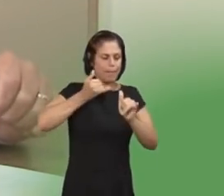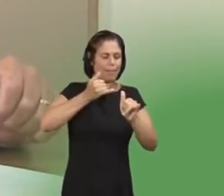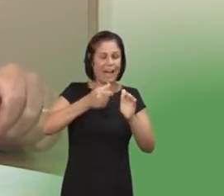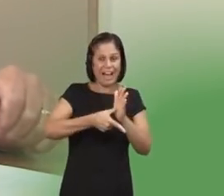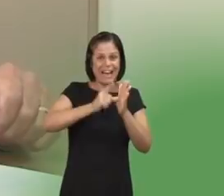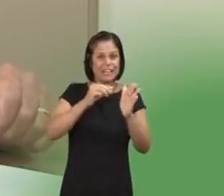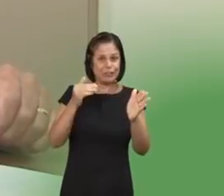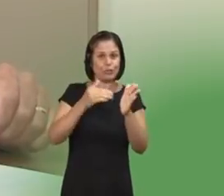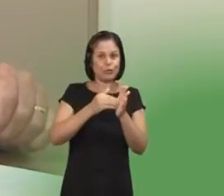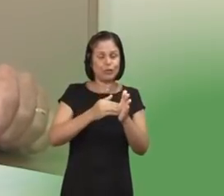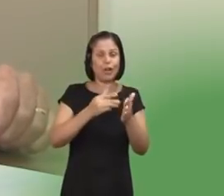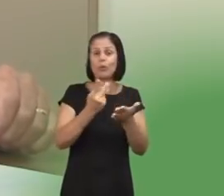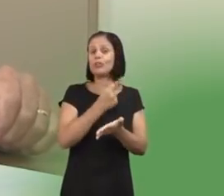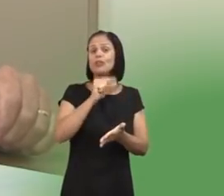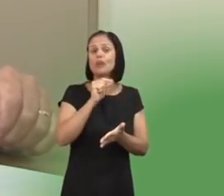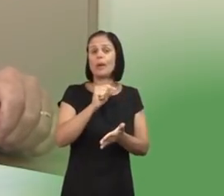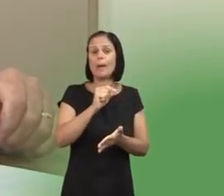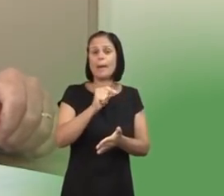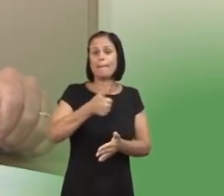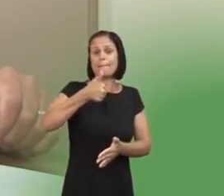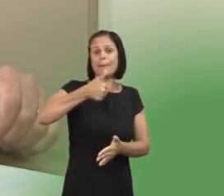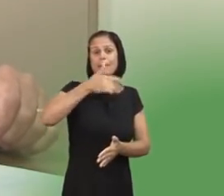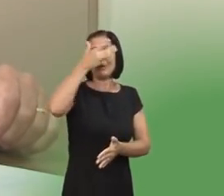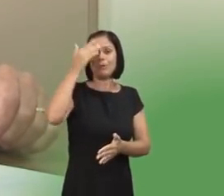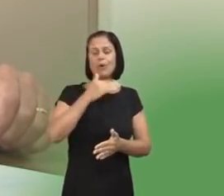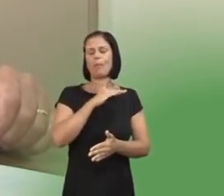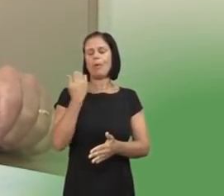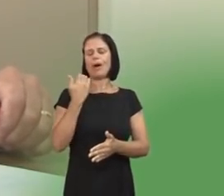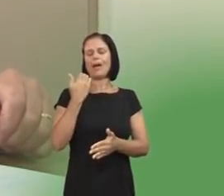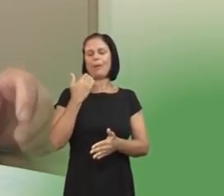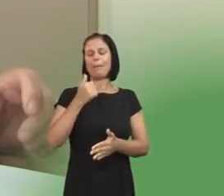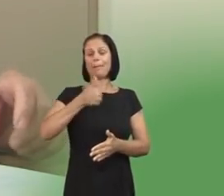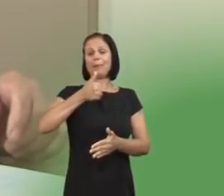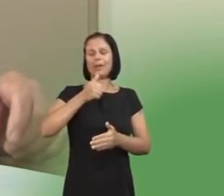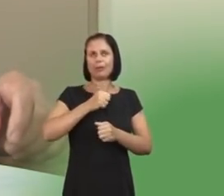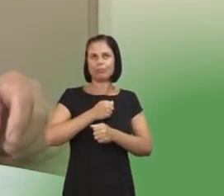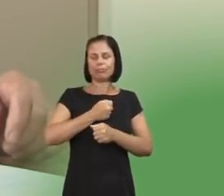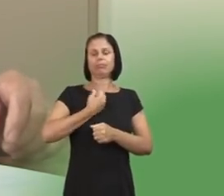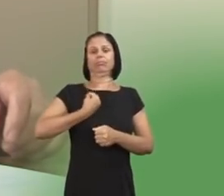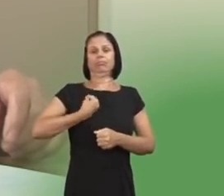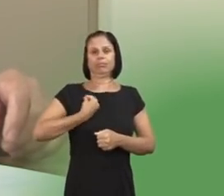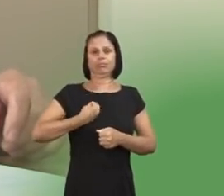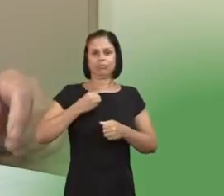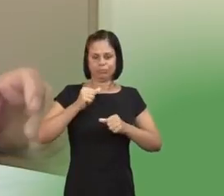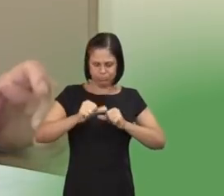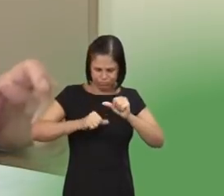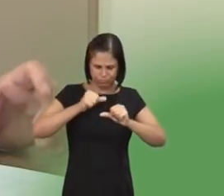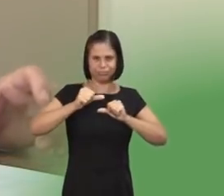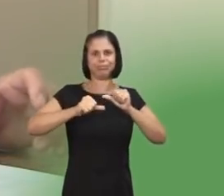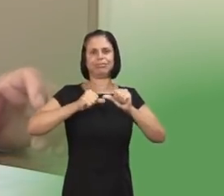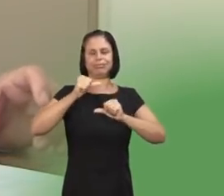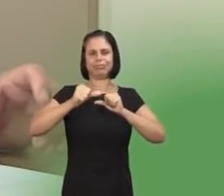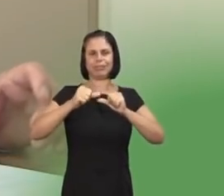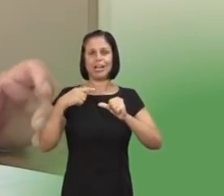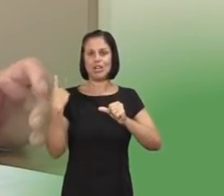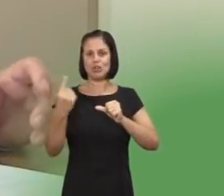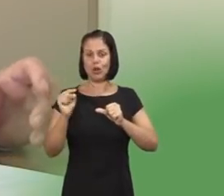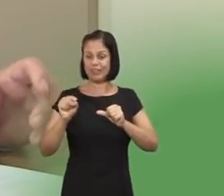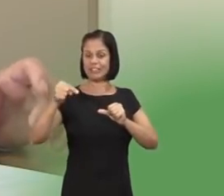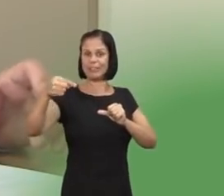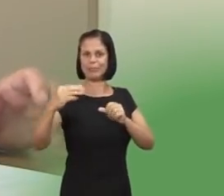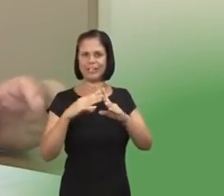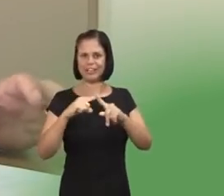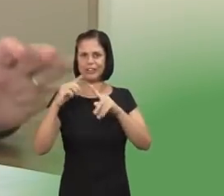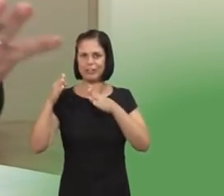soará e os mortos ressuscitarão incorruptíveis e nós seremos transformados. Transformados em quem? Corpo